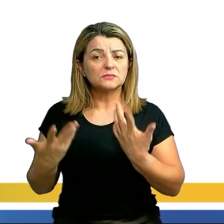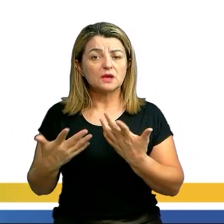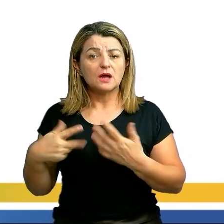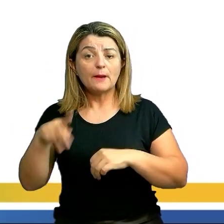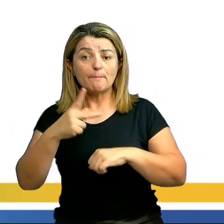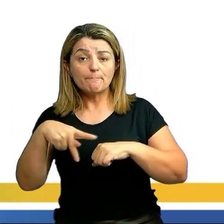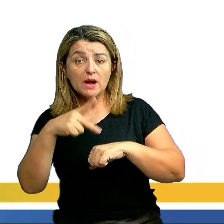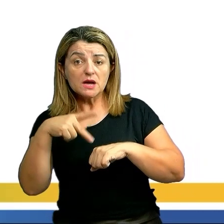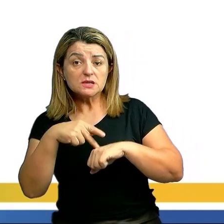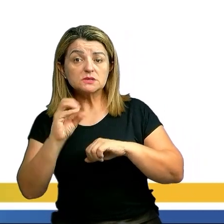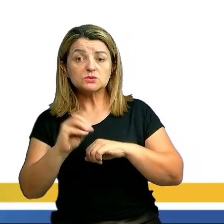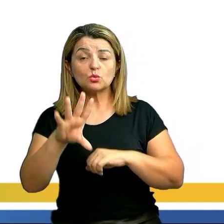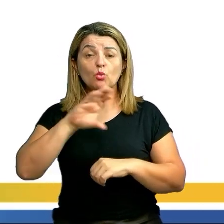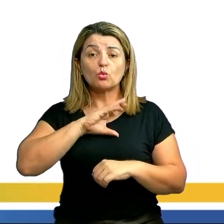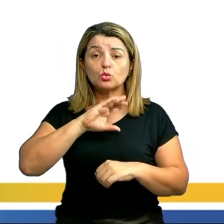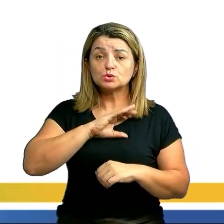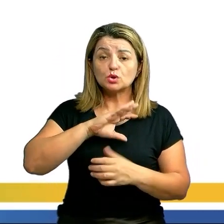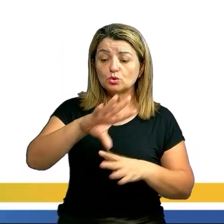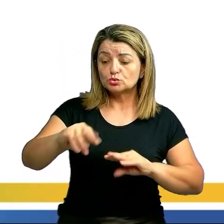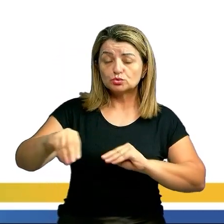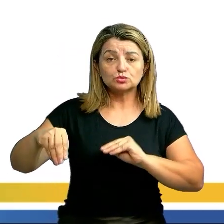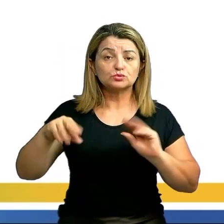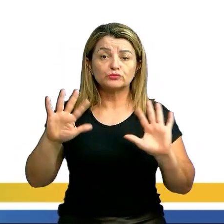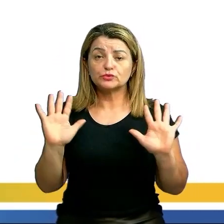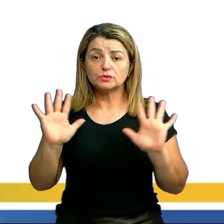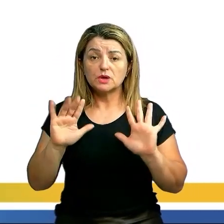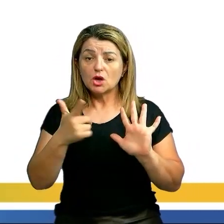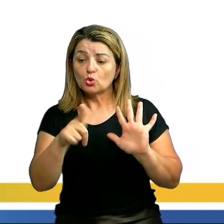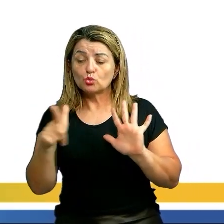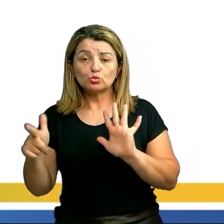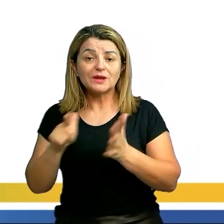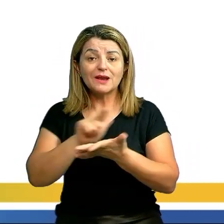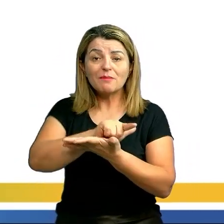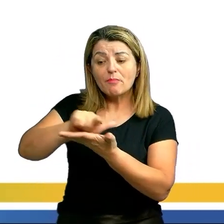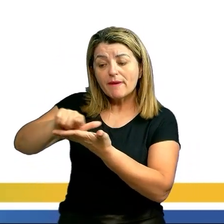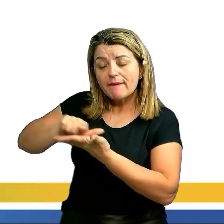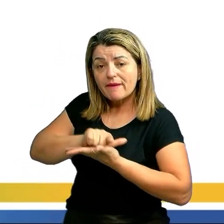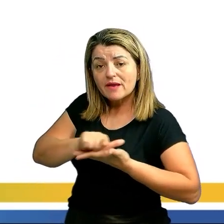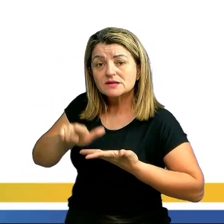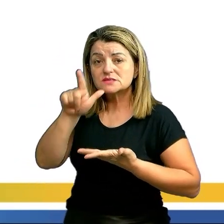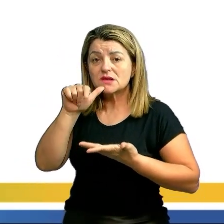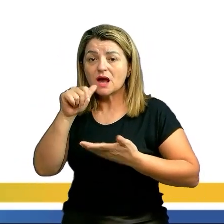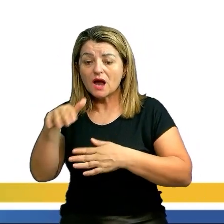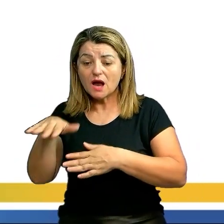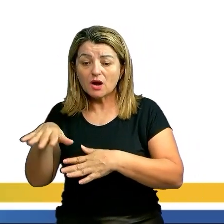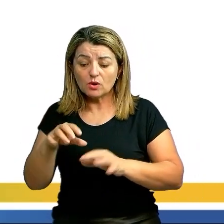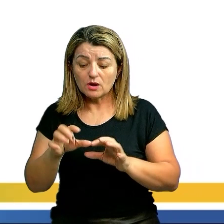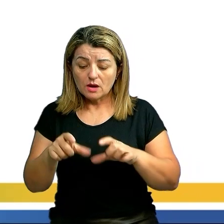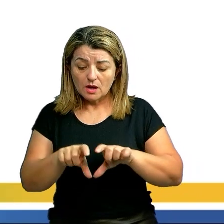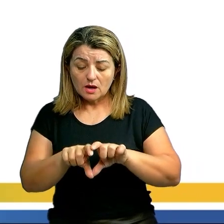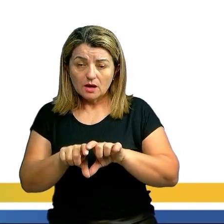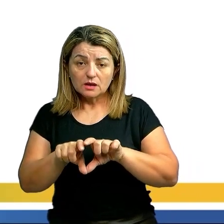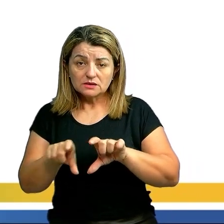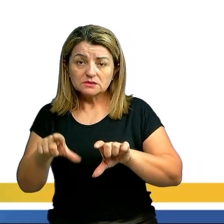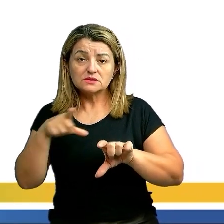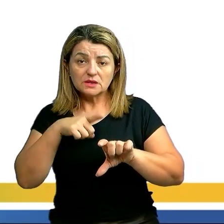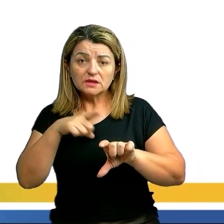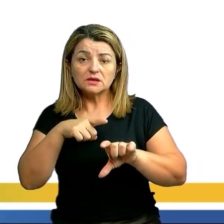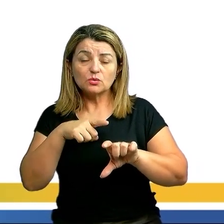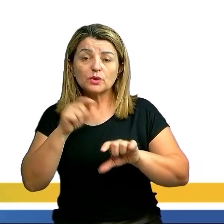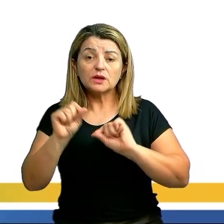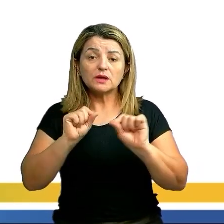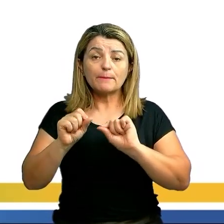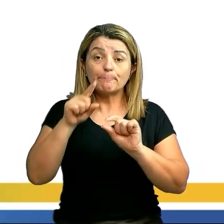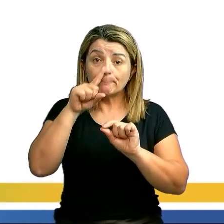países ou cidades, territórios, enfim, que não têm o mínimo de saneamento básico, consequentemente, ele corre mais risco